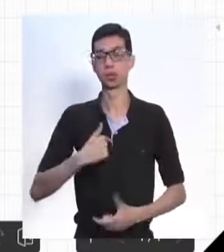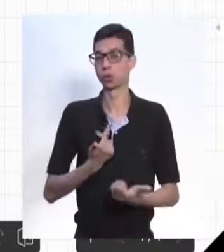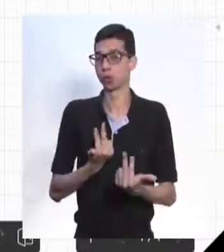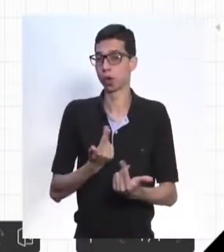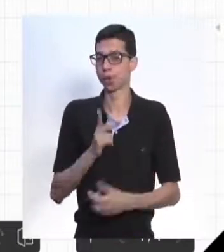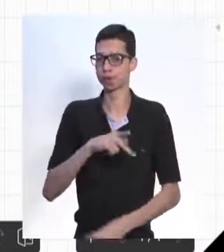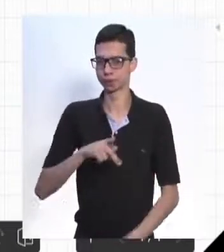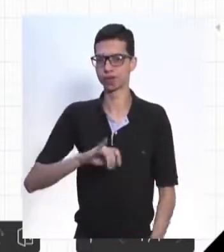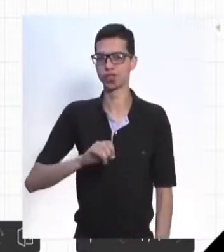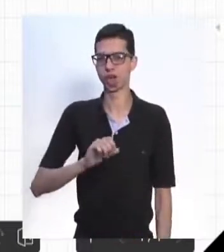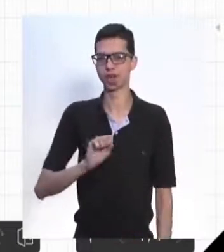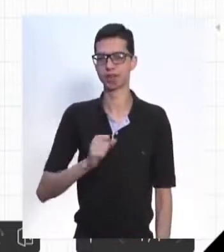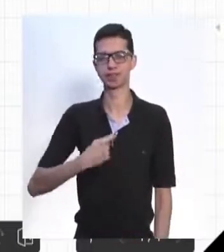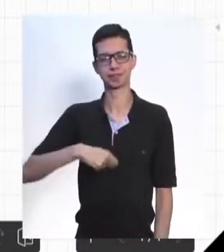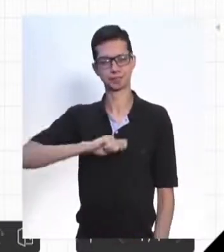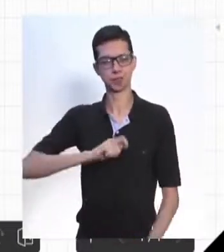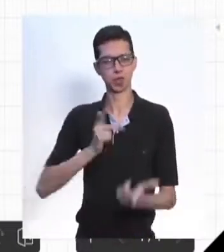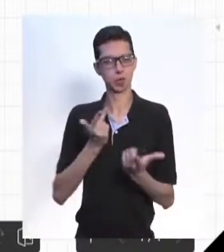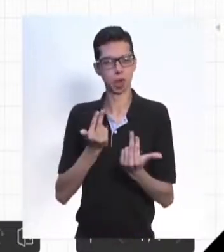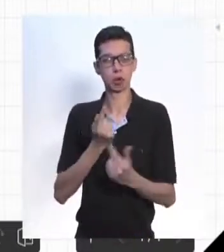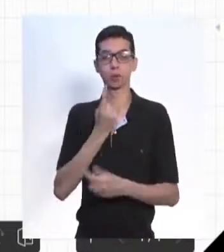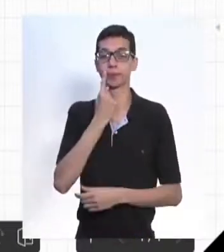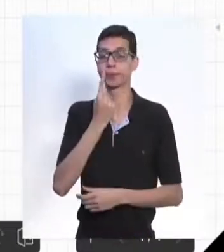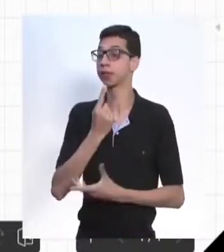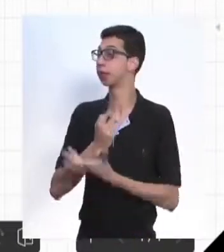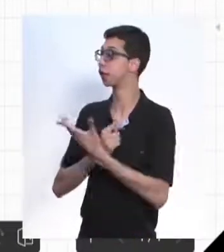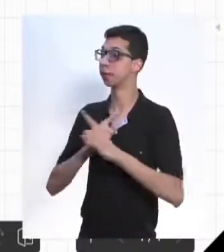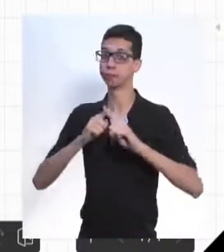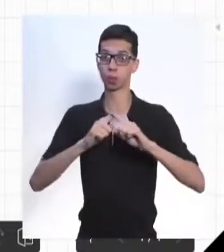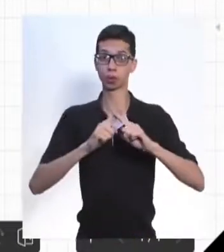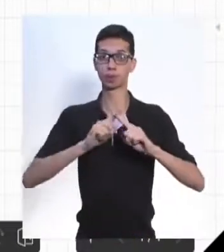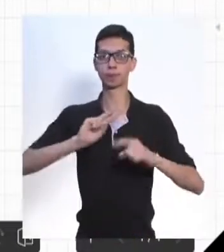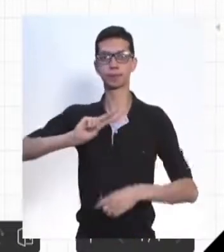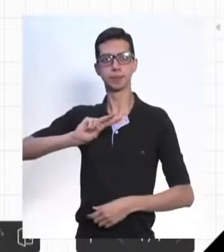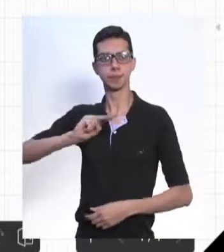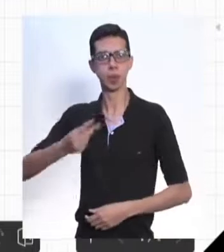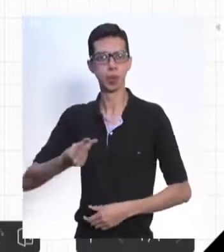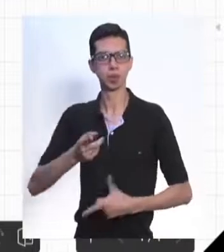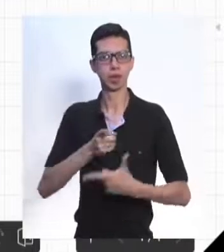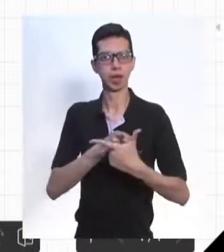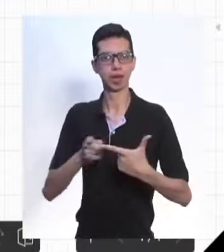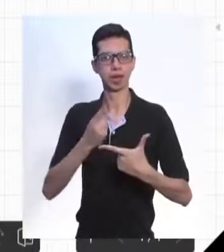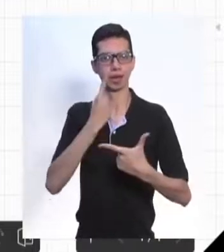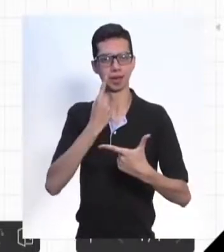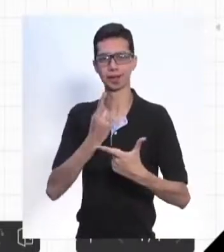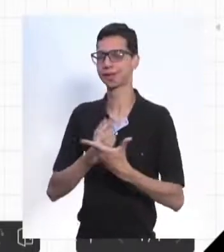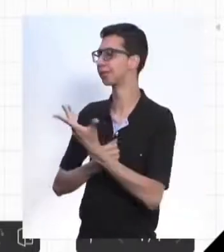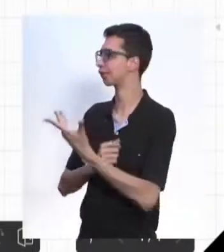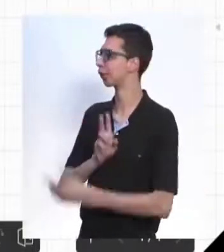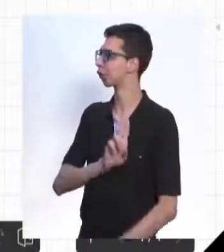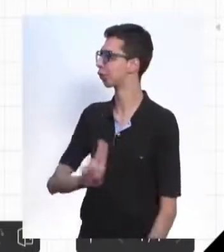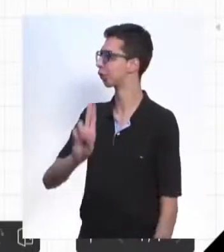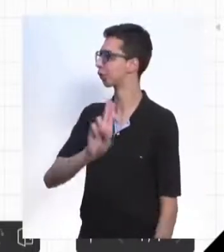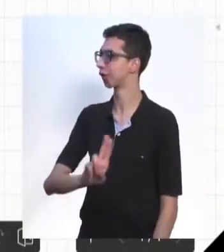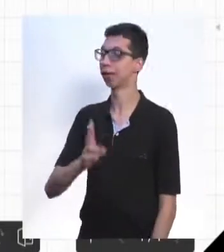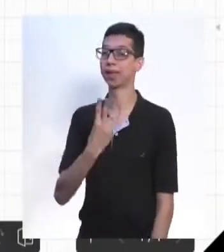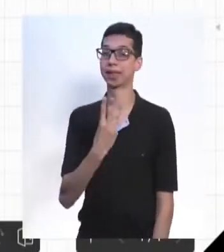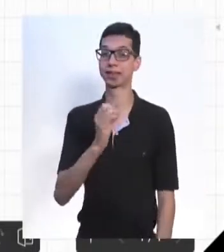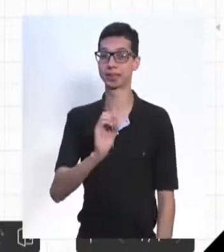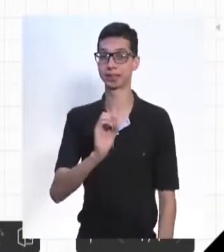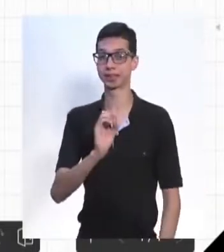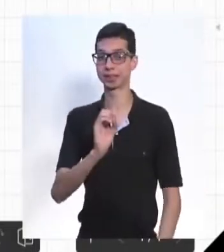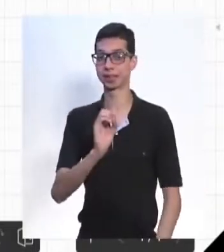casos, ele está multiplicando, ele passa dividindo. Essa é a expressão que muitas vezes a gente utiliza. Então, 30 multiplica